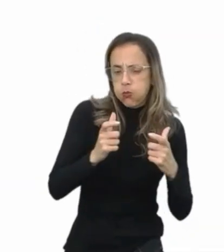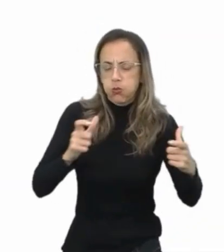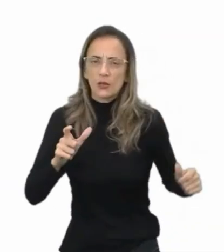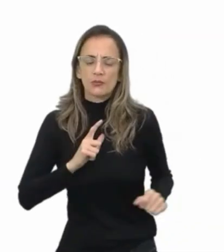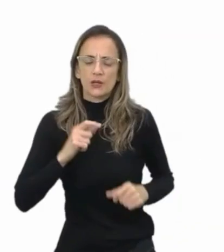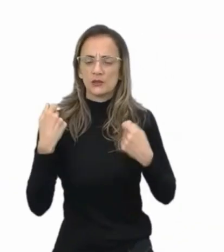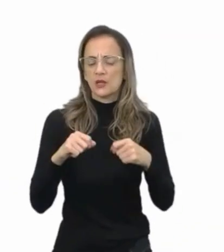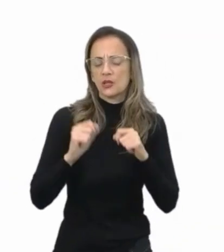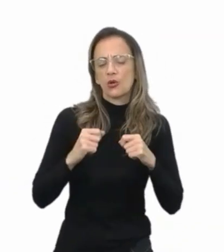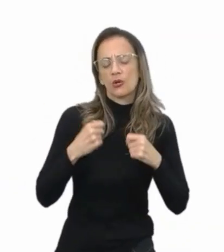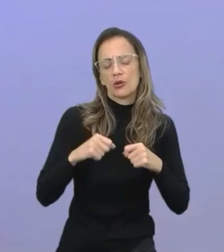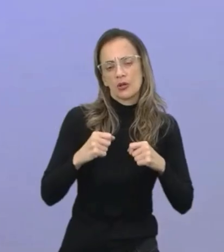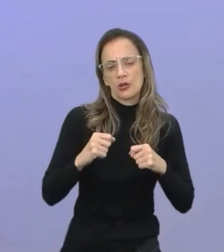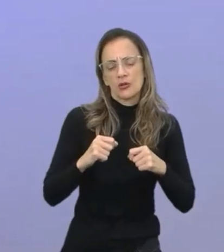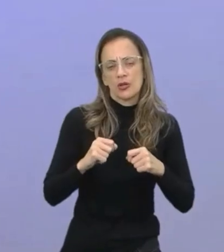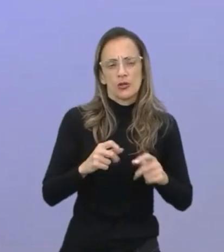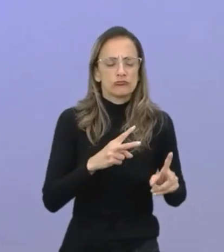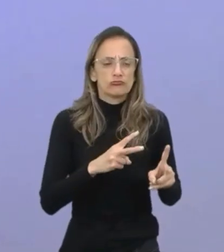ali